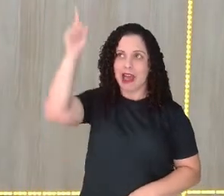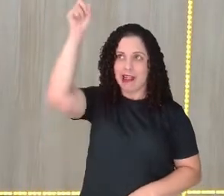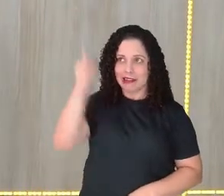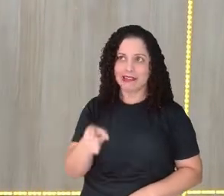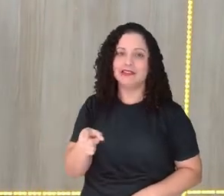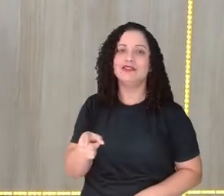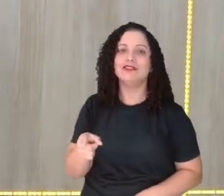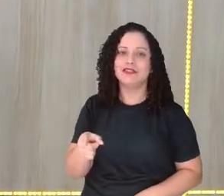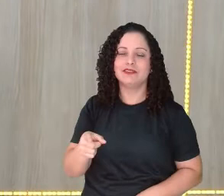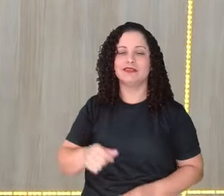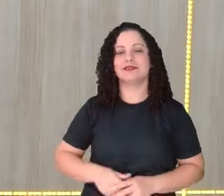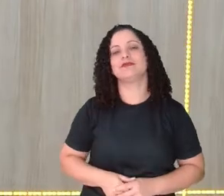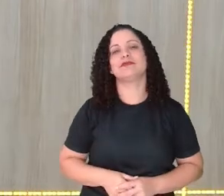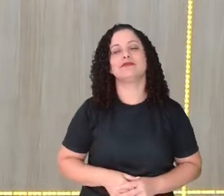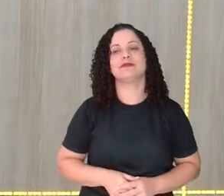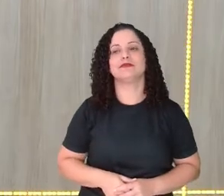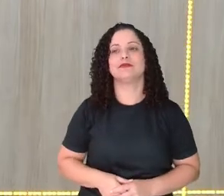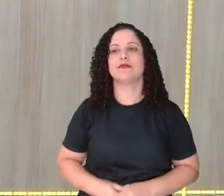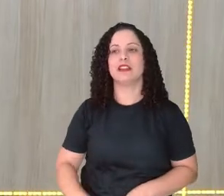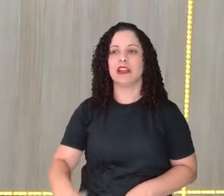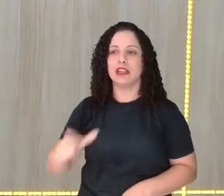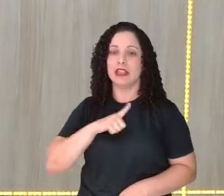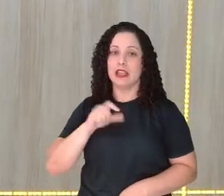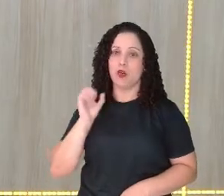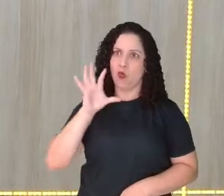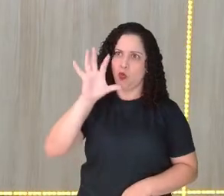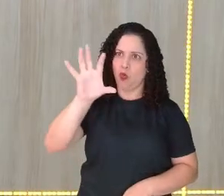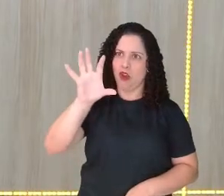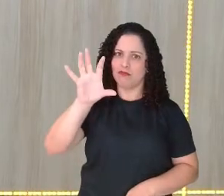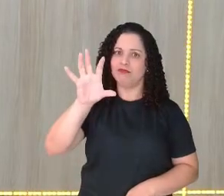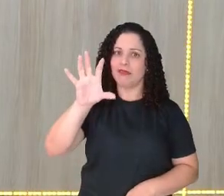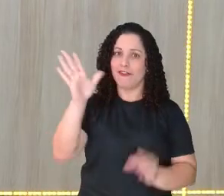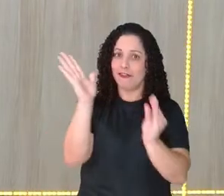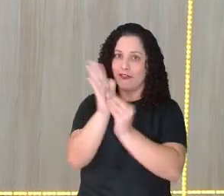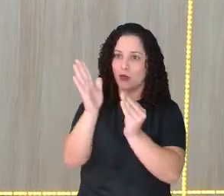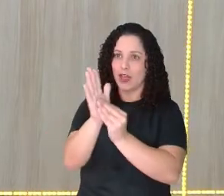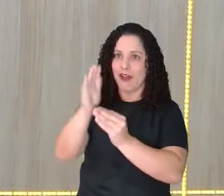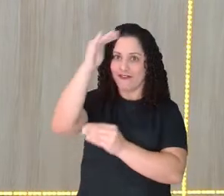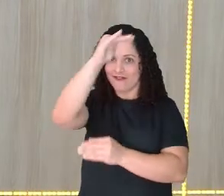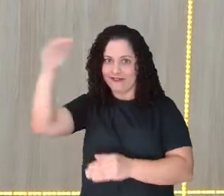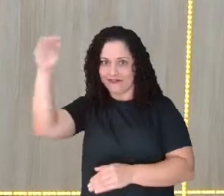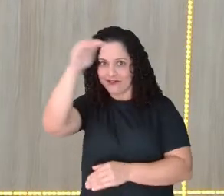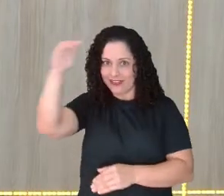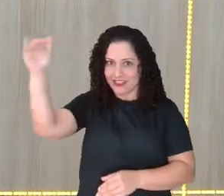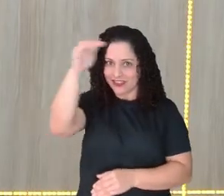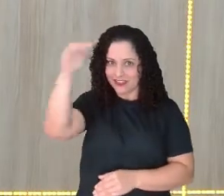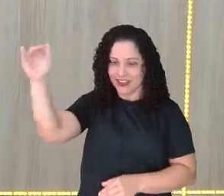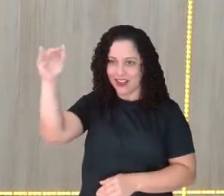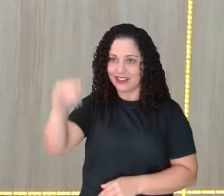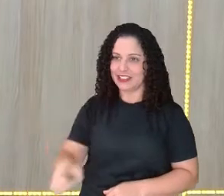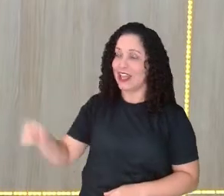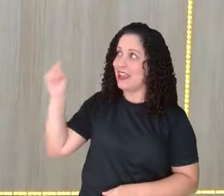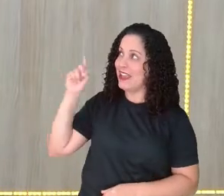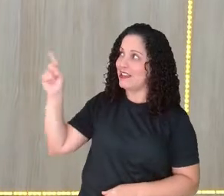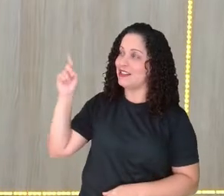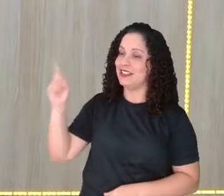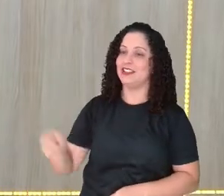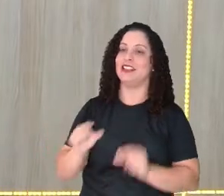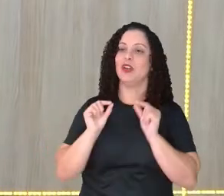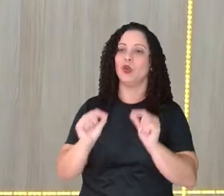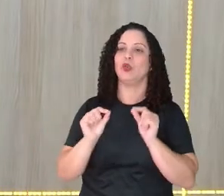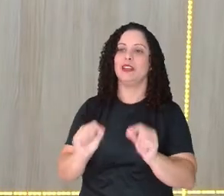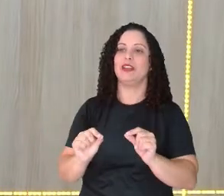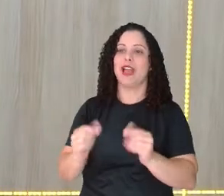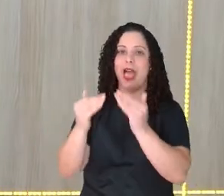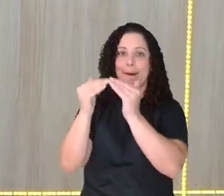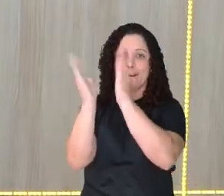tenho uma figura que eu não completei, né? Eu não fechei ela, por isso que ela recebe o nome de linha